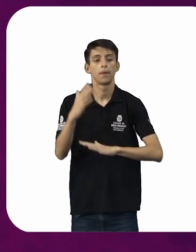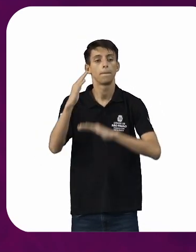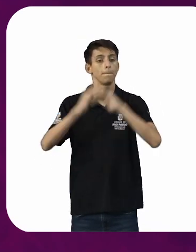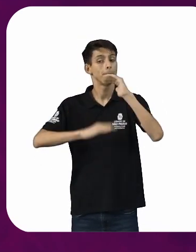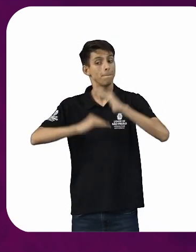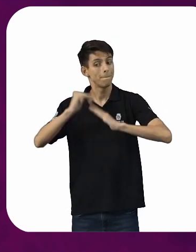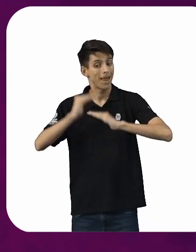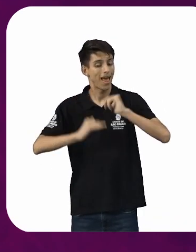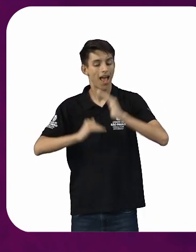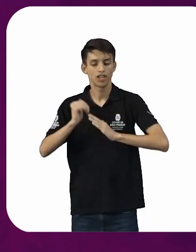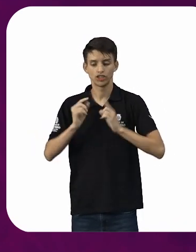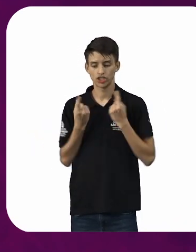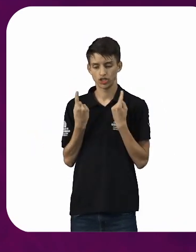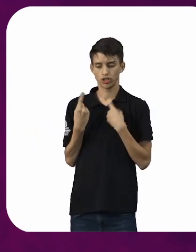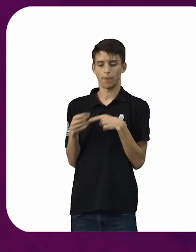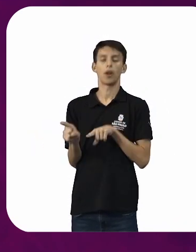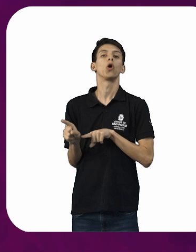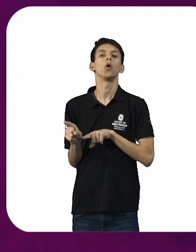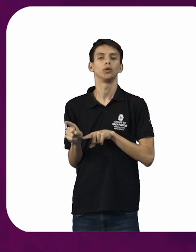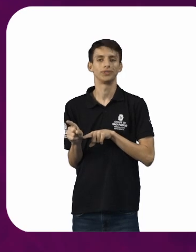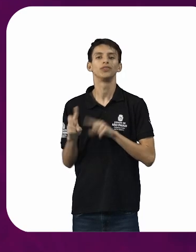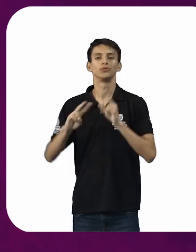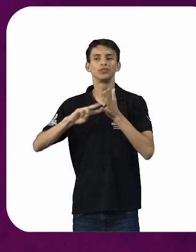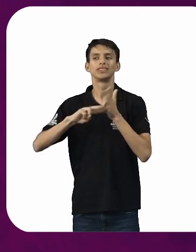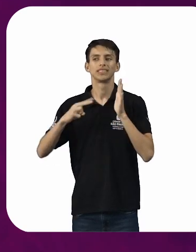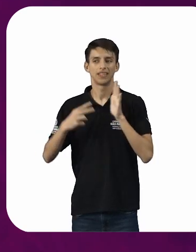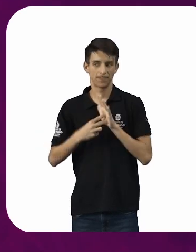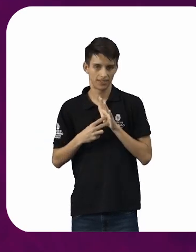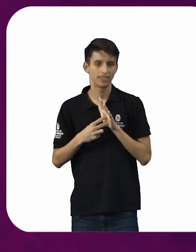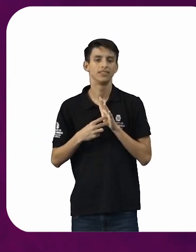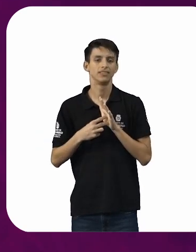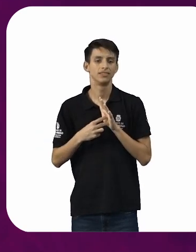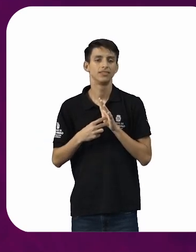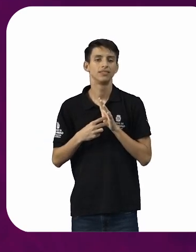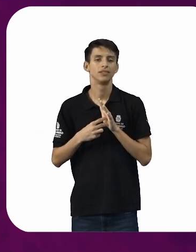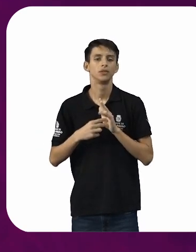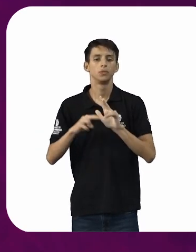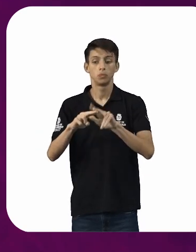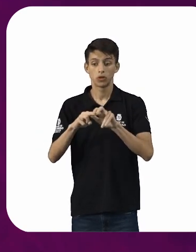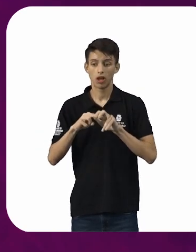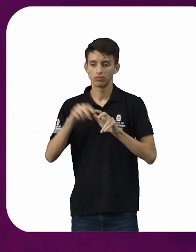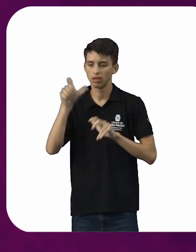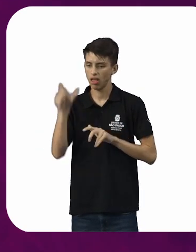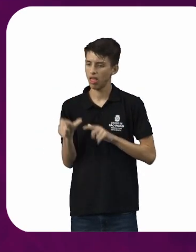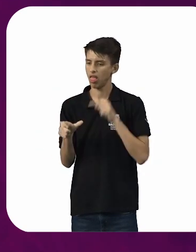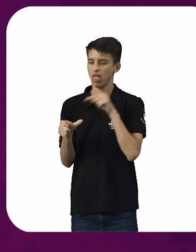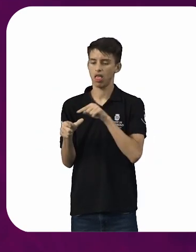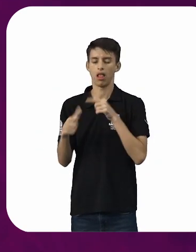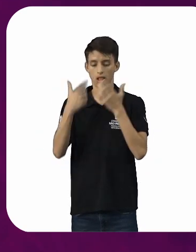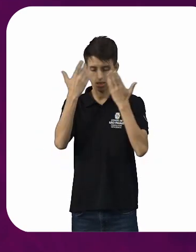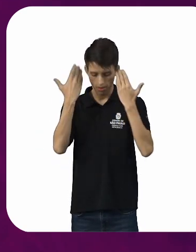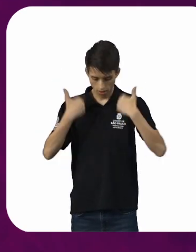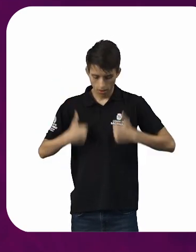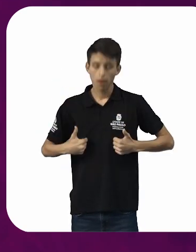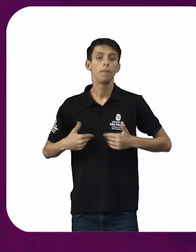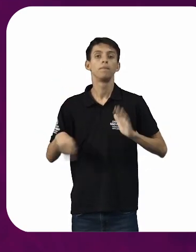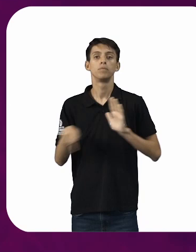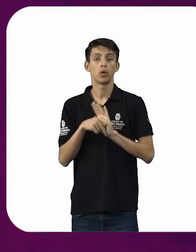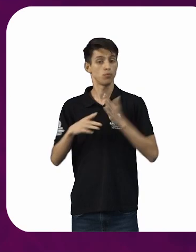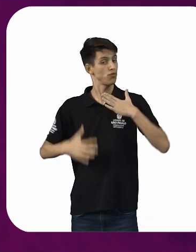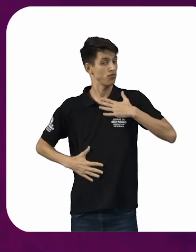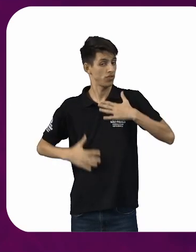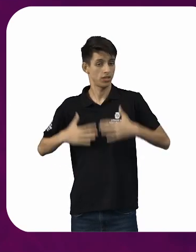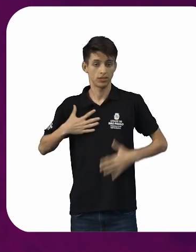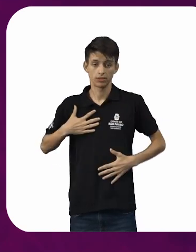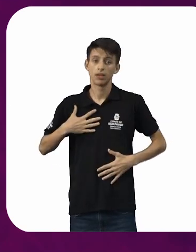direcionadas para determinadas pessoas em relação à sua condição, né? Seja uma condição física, muitas vezes, quando a gente